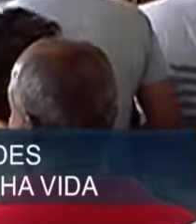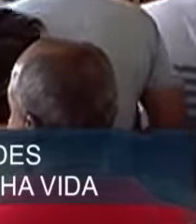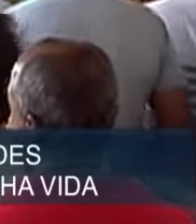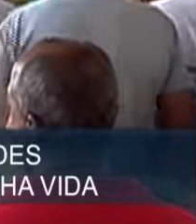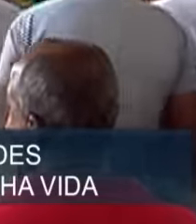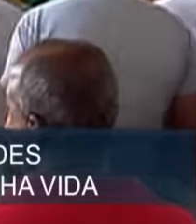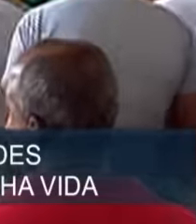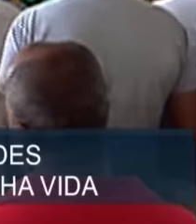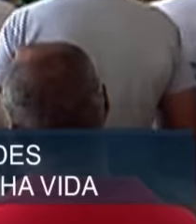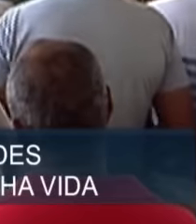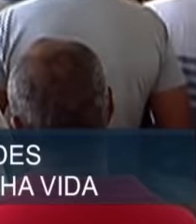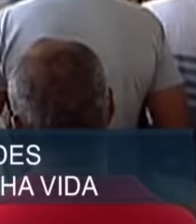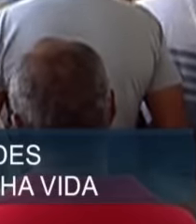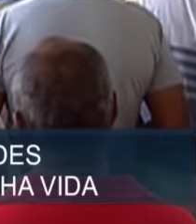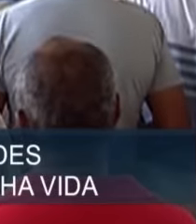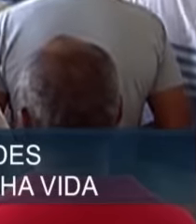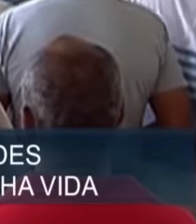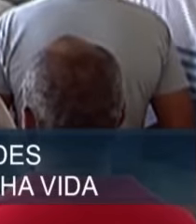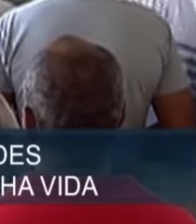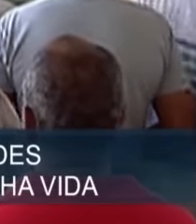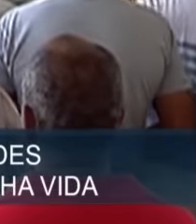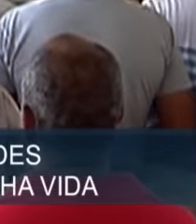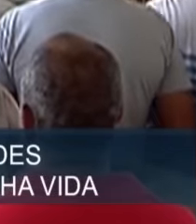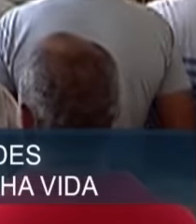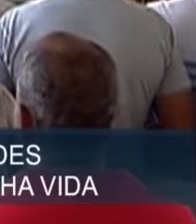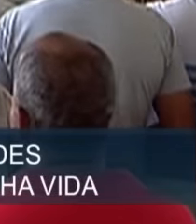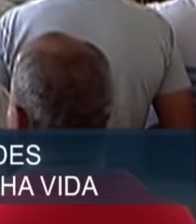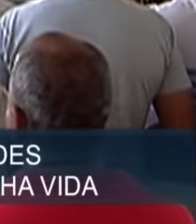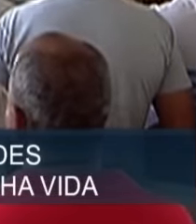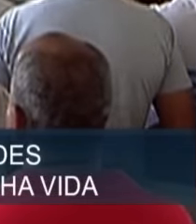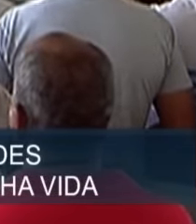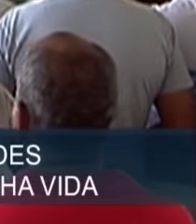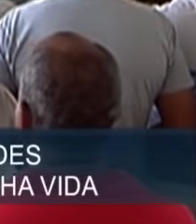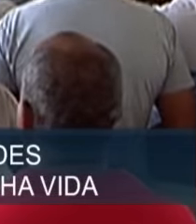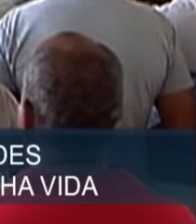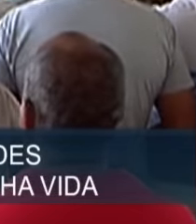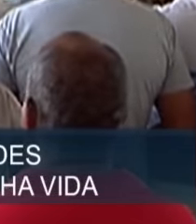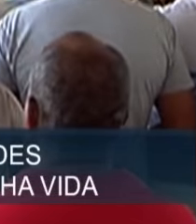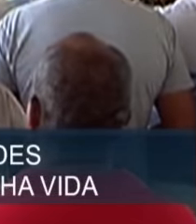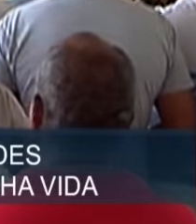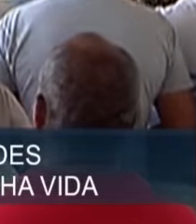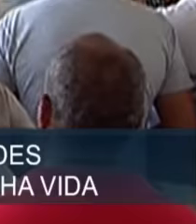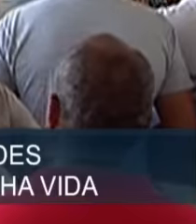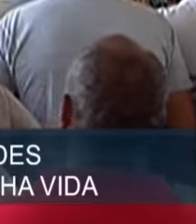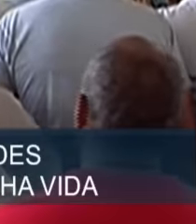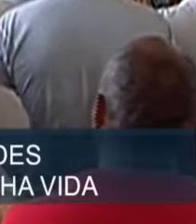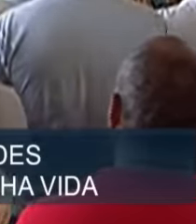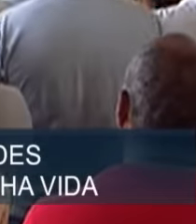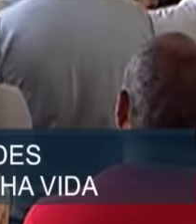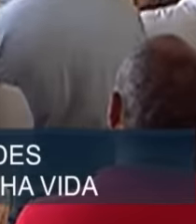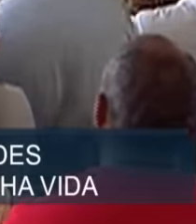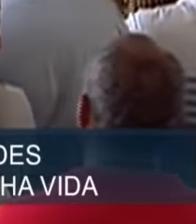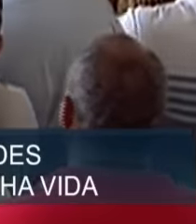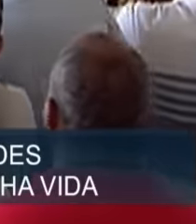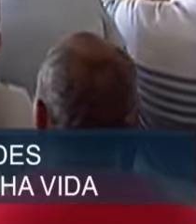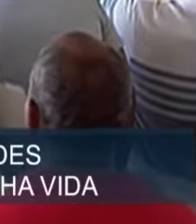habitacionais do residencial Juazeiro do programa Minha Casa, Minha Vida.